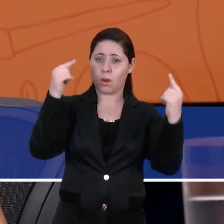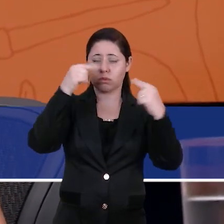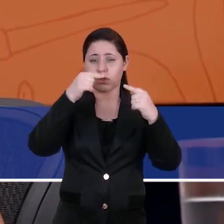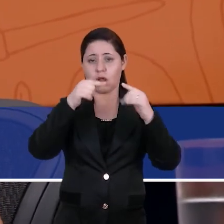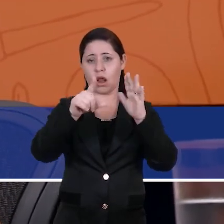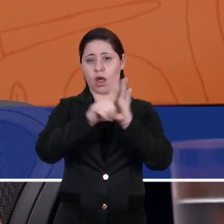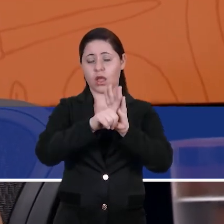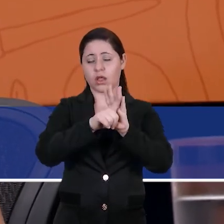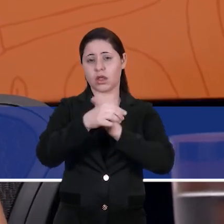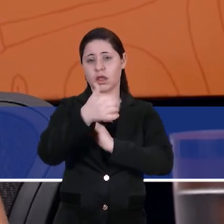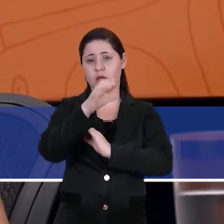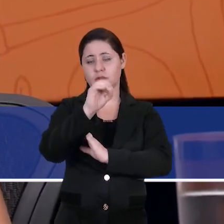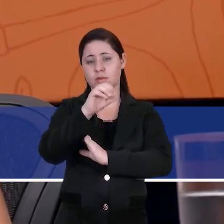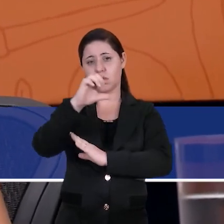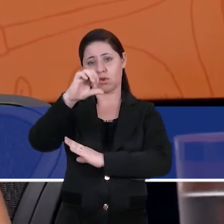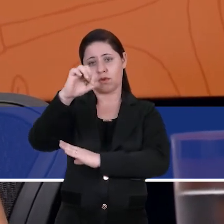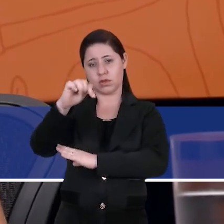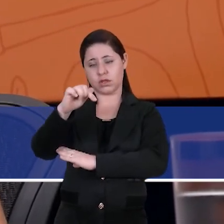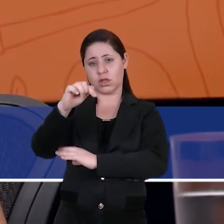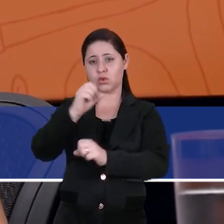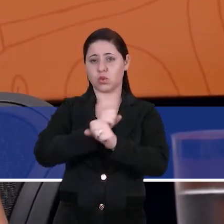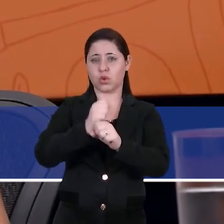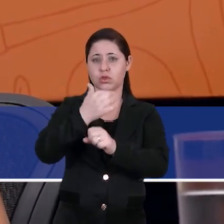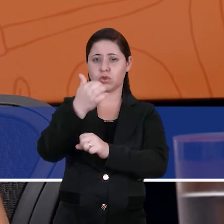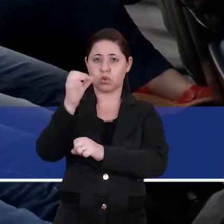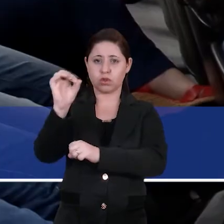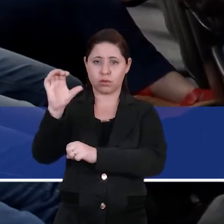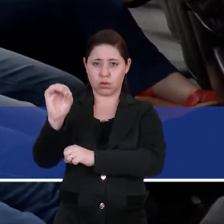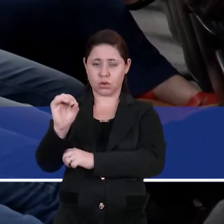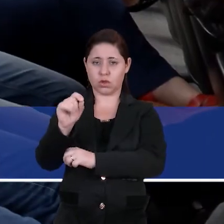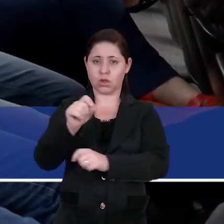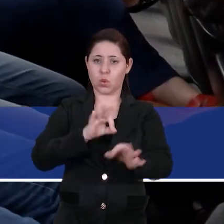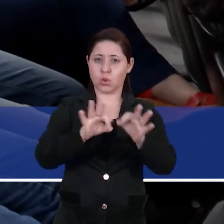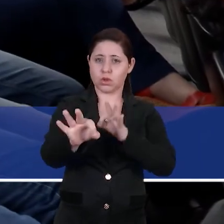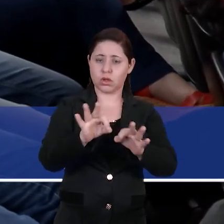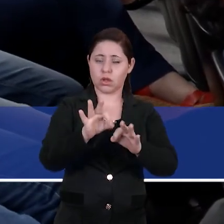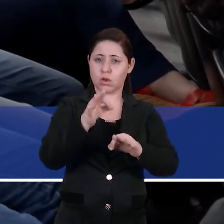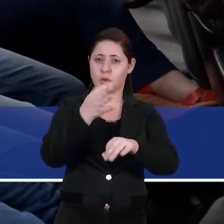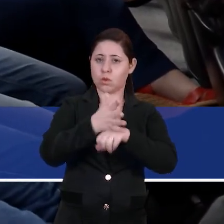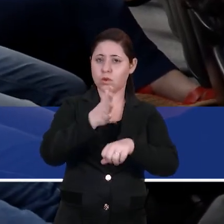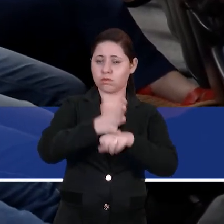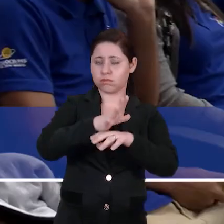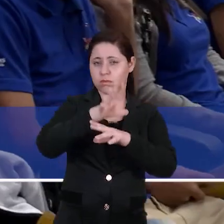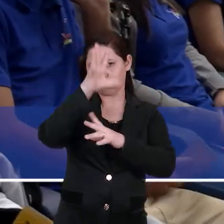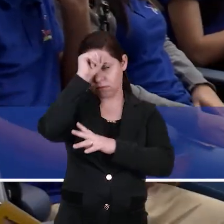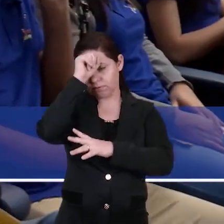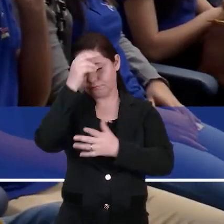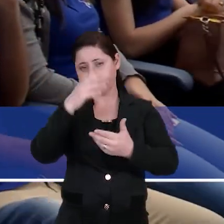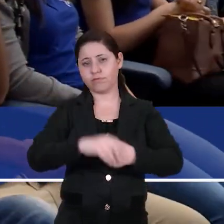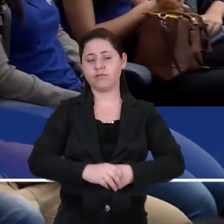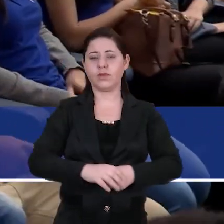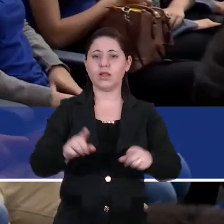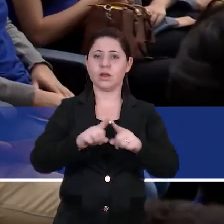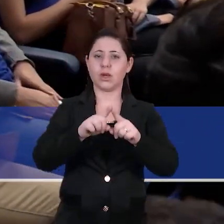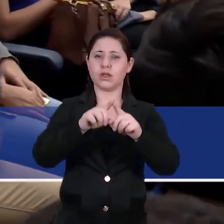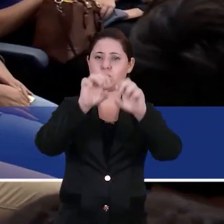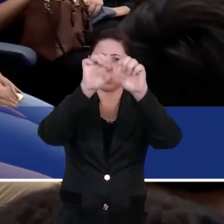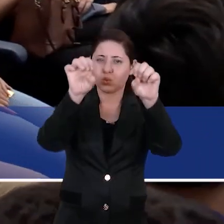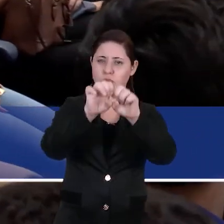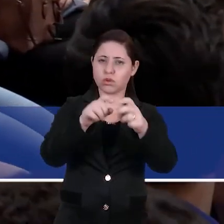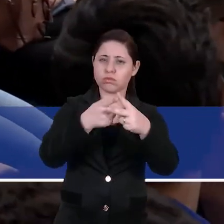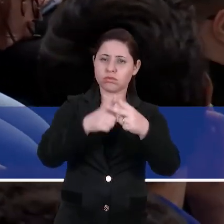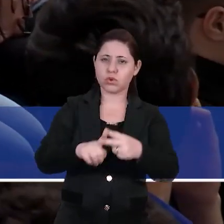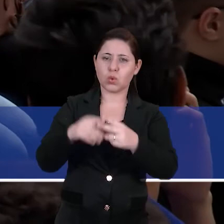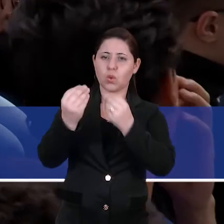explicando os objetivos da Lei 10.097 de 2000, que regula o aprendizado profissional. bem como seus mecanismos